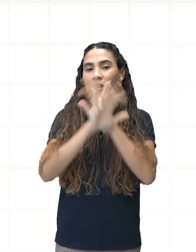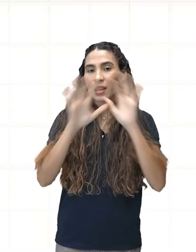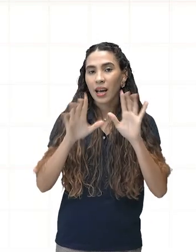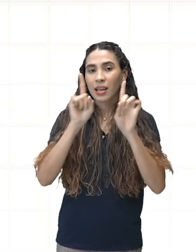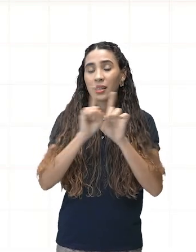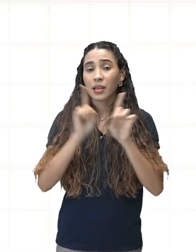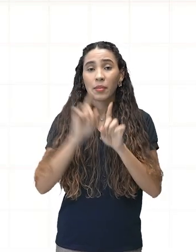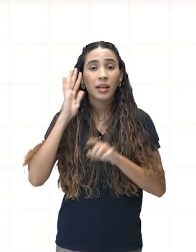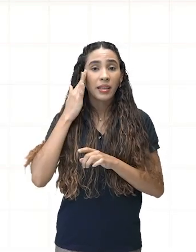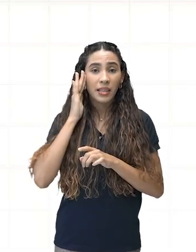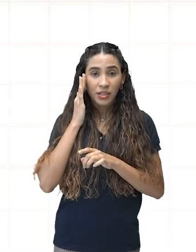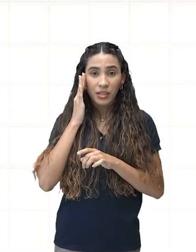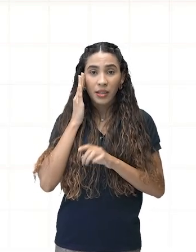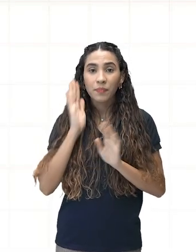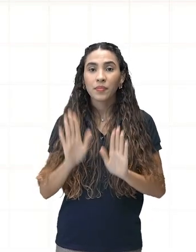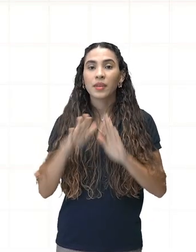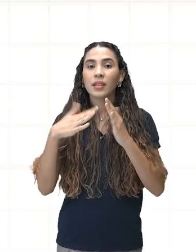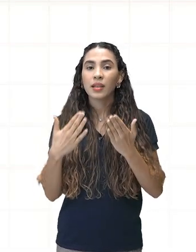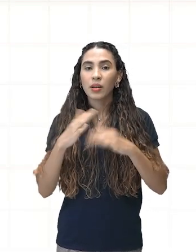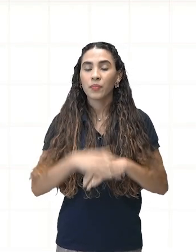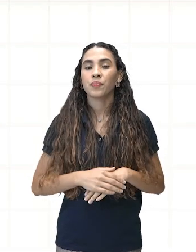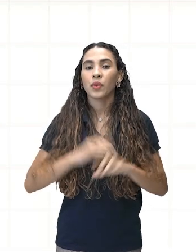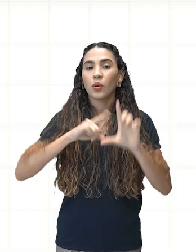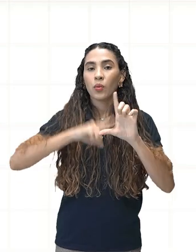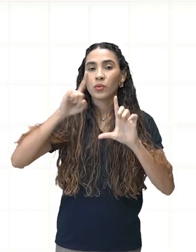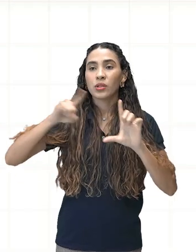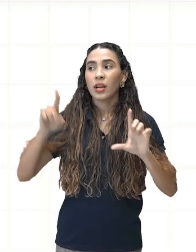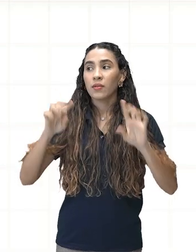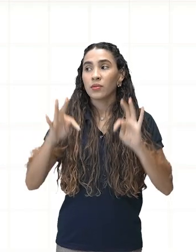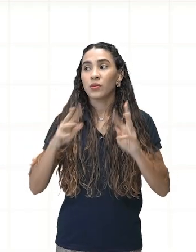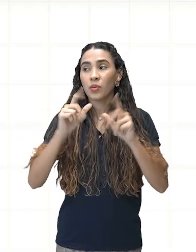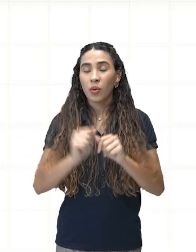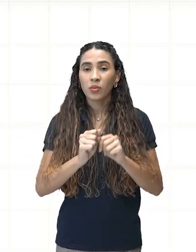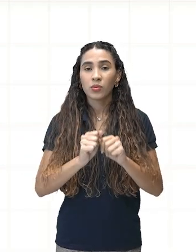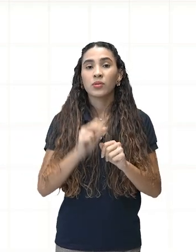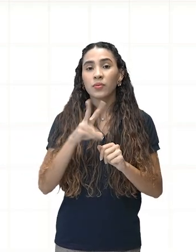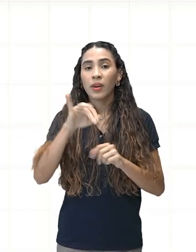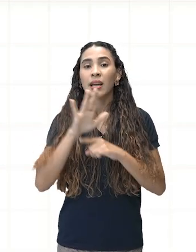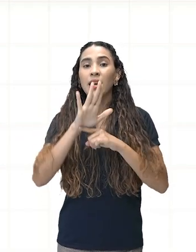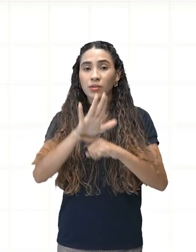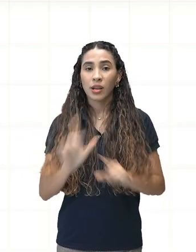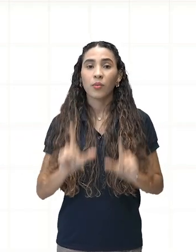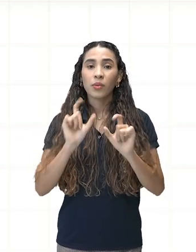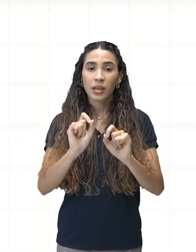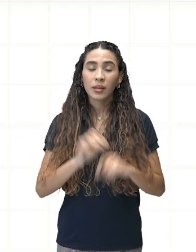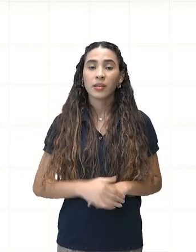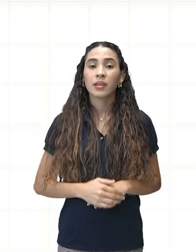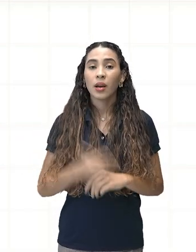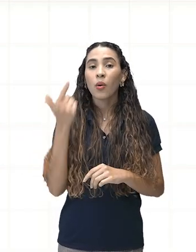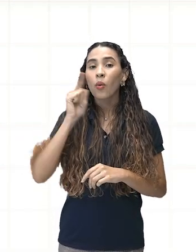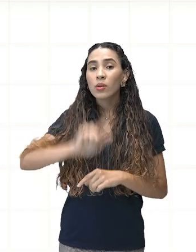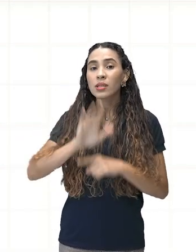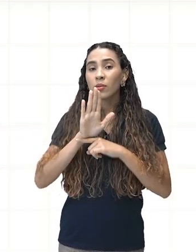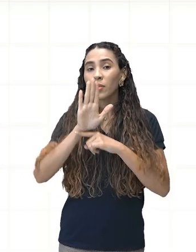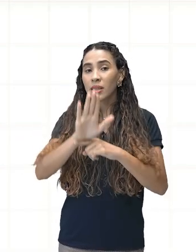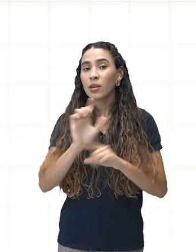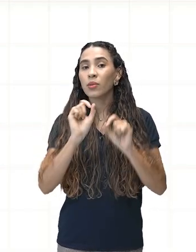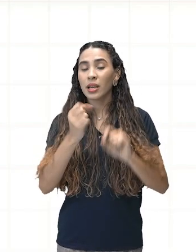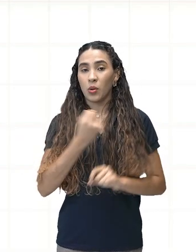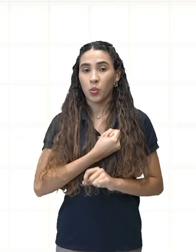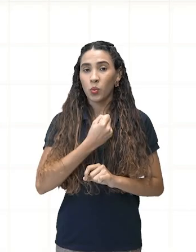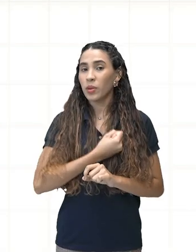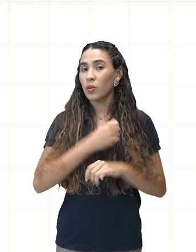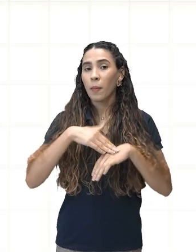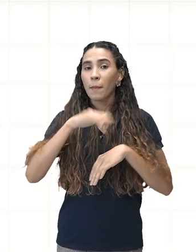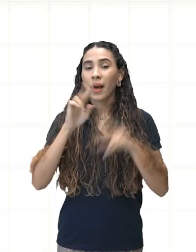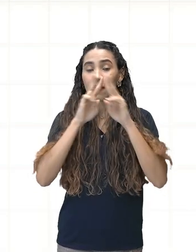e compreensível. Então, os gráficos, de uma forma geral, eles ajudam a gente a compreender os números de uma